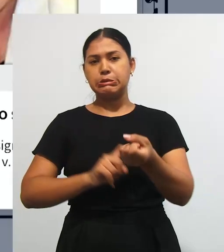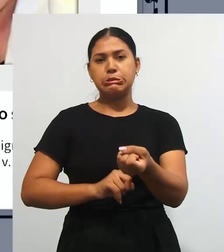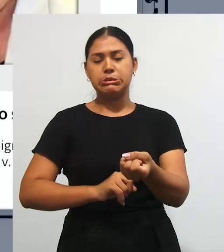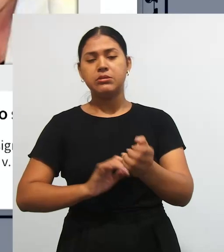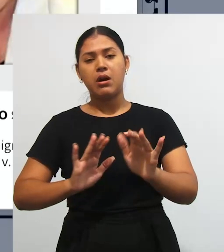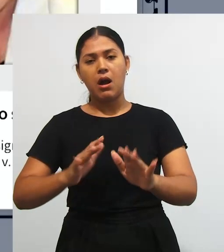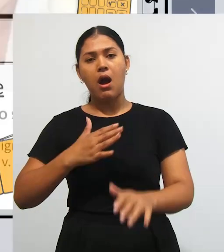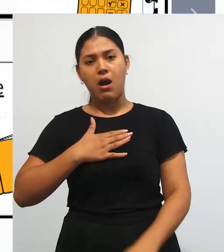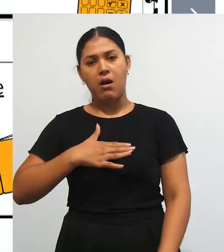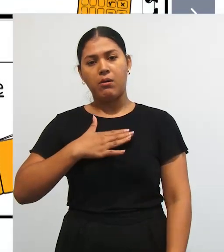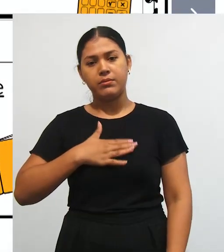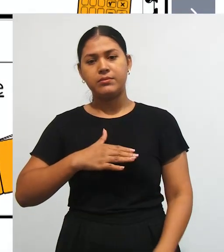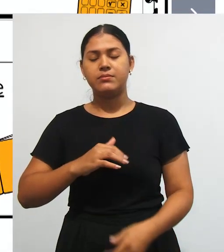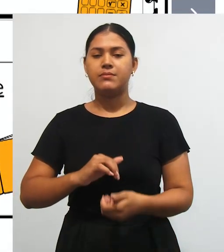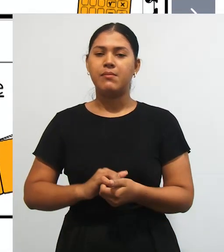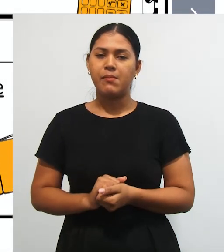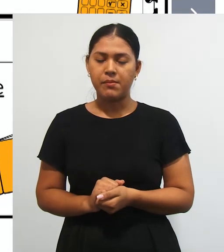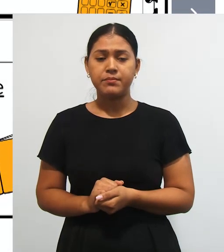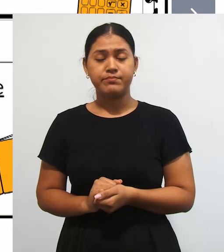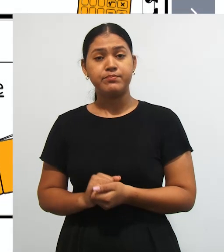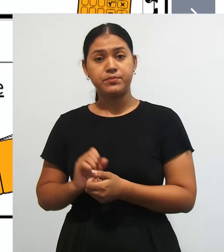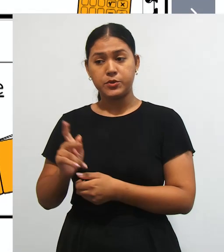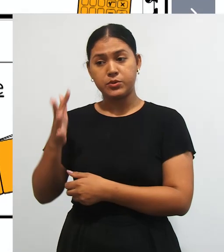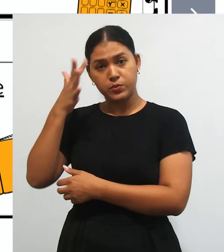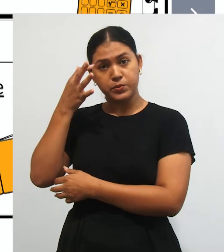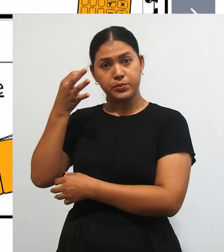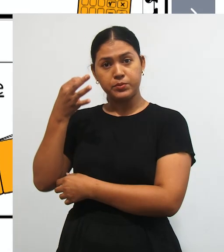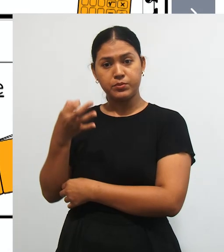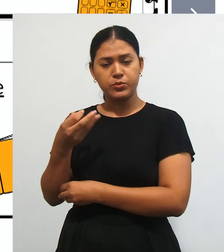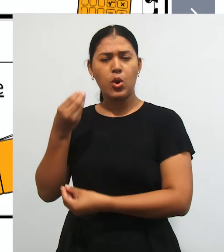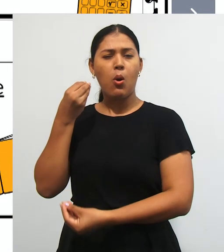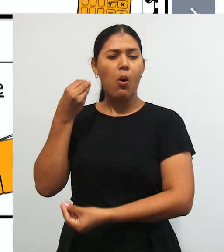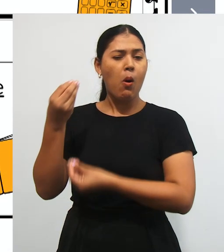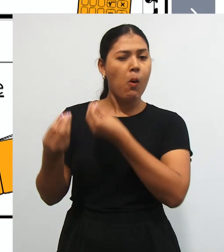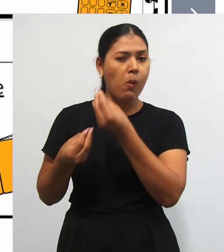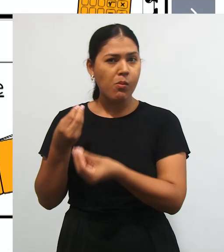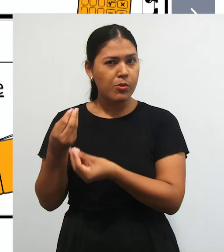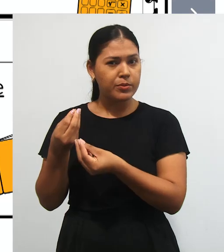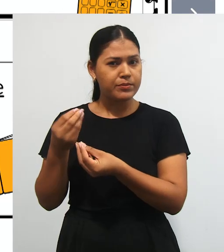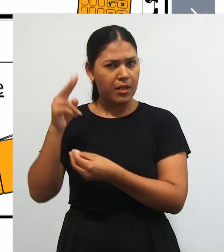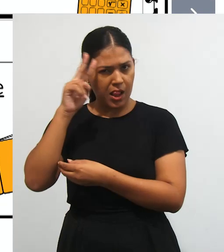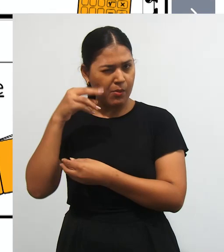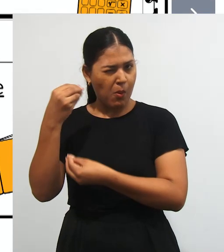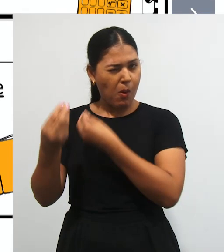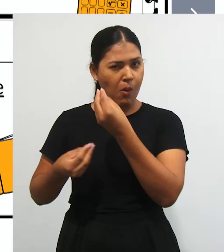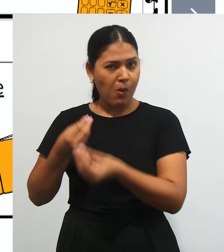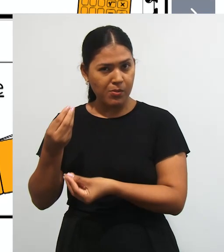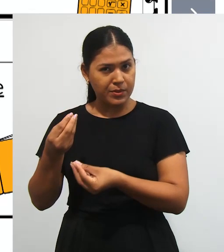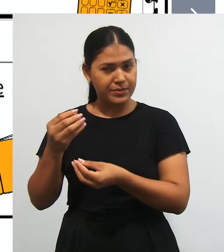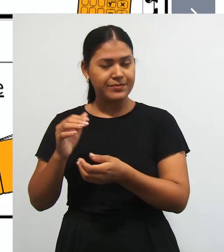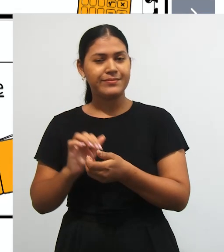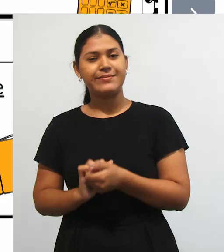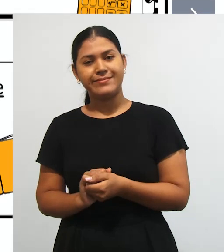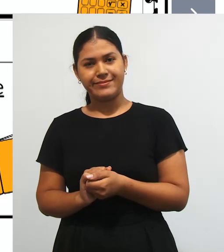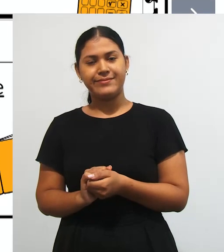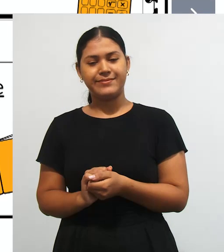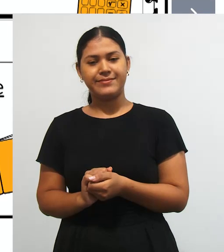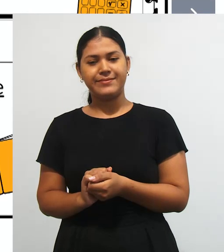que isso vai acontecer. Bom, entendido o porquê, a gente vai para o como. Como? Lembra?